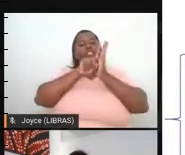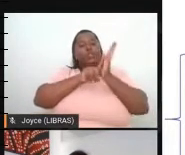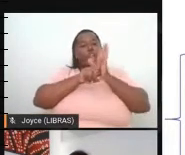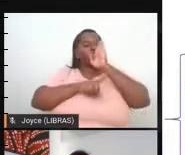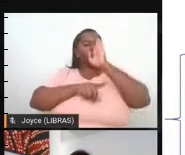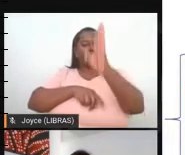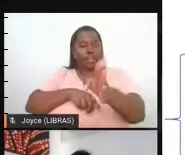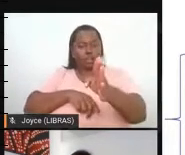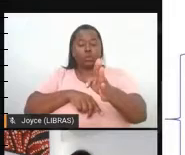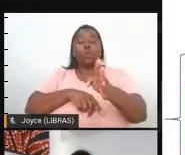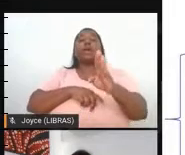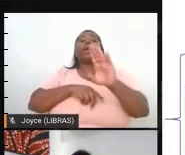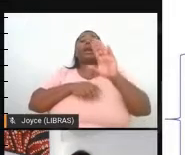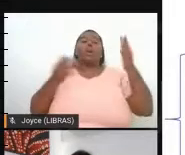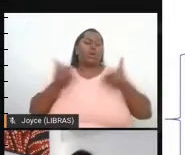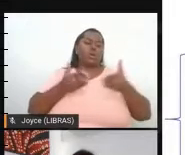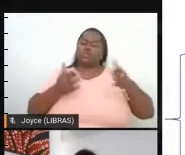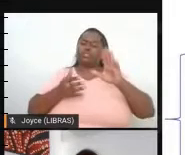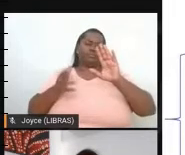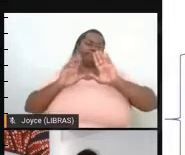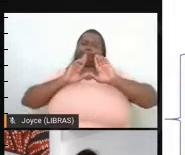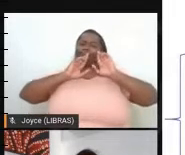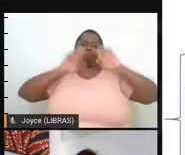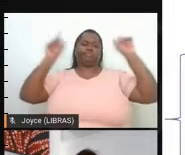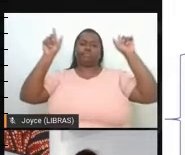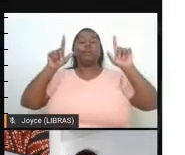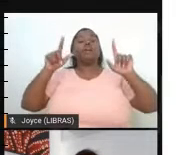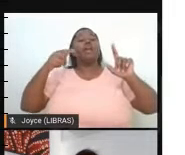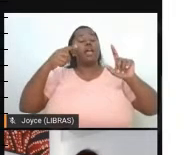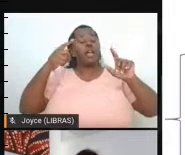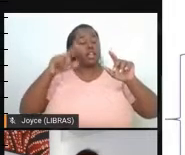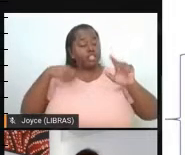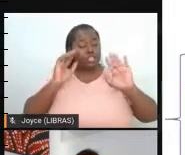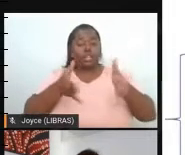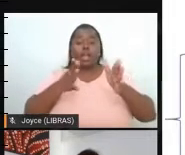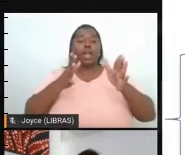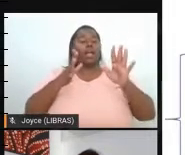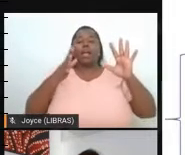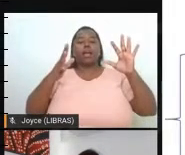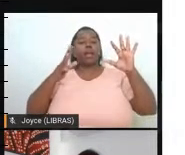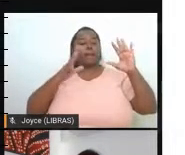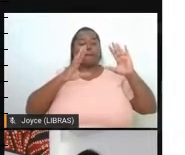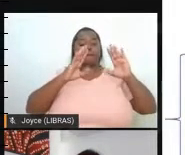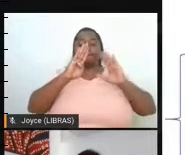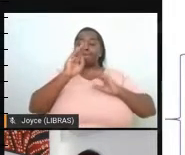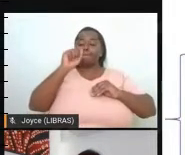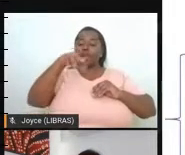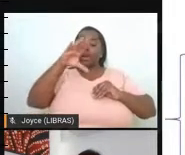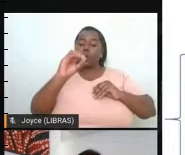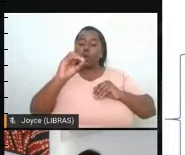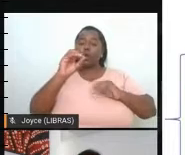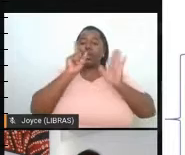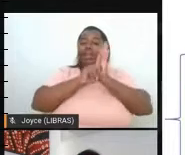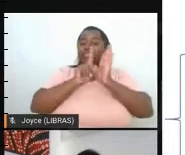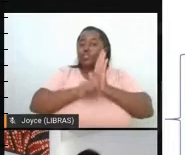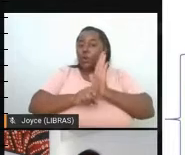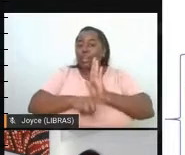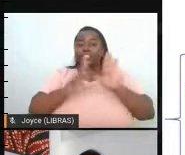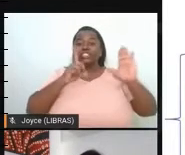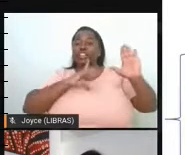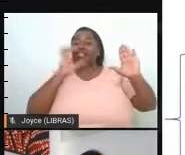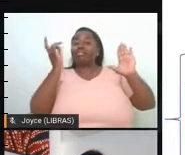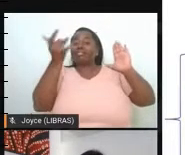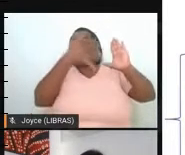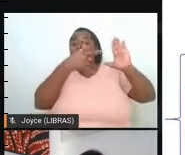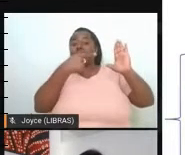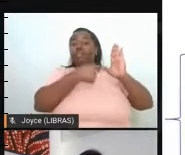Hoje, não. O que eu faço? A gente associa isso já ao banco de questões, tá? Então, o que a gente